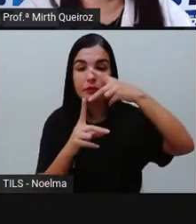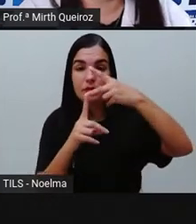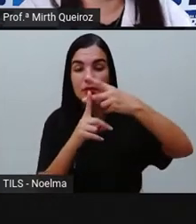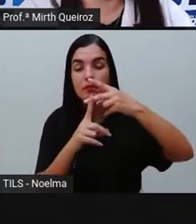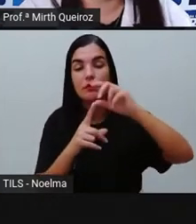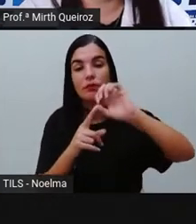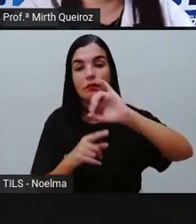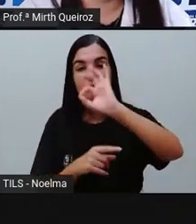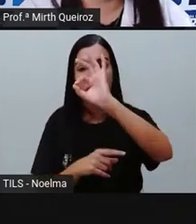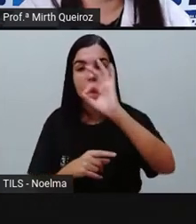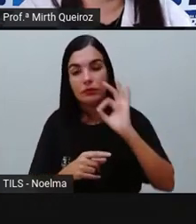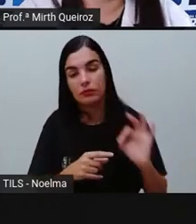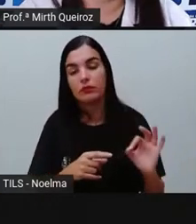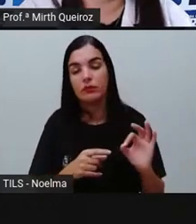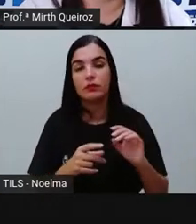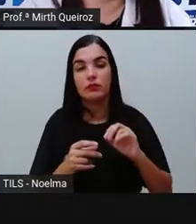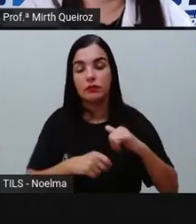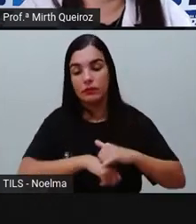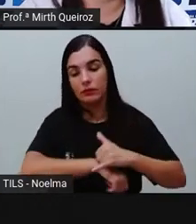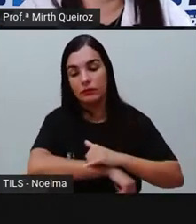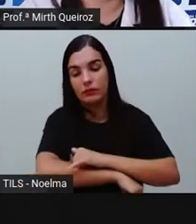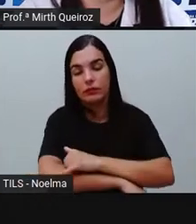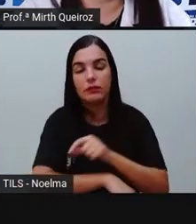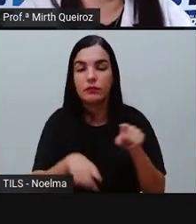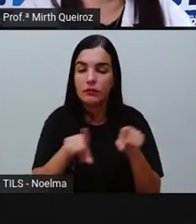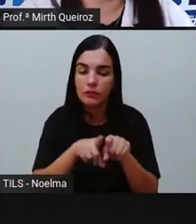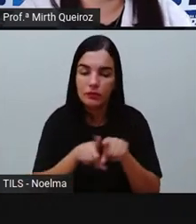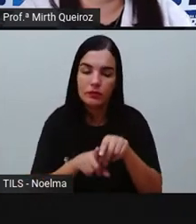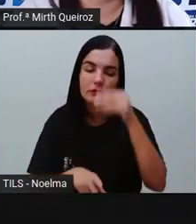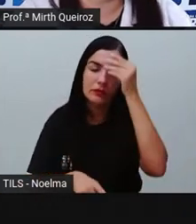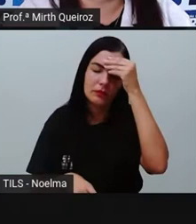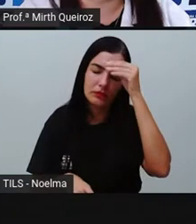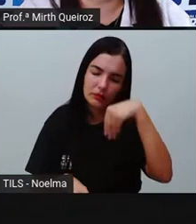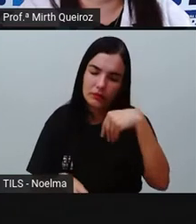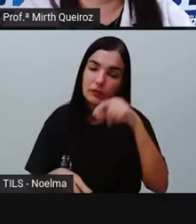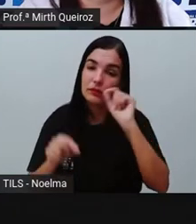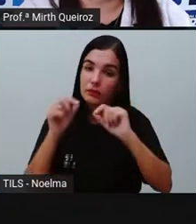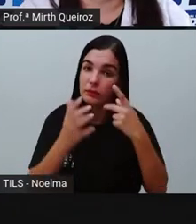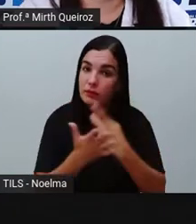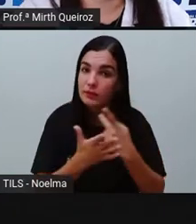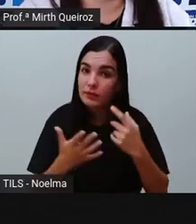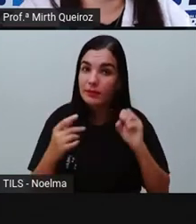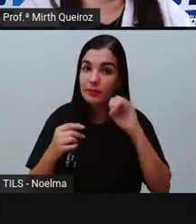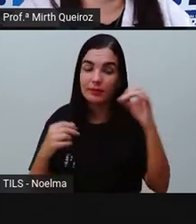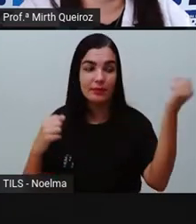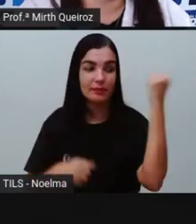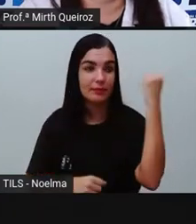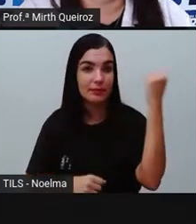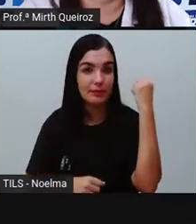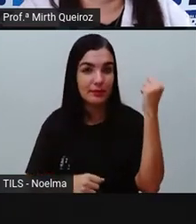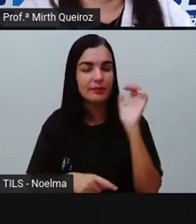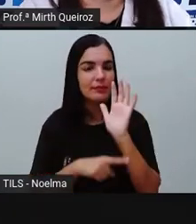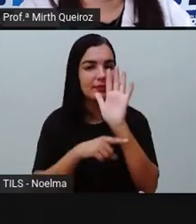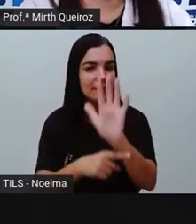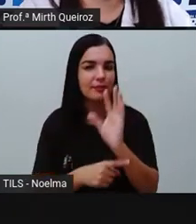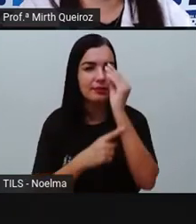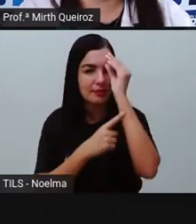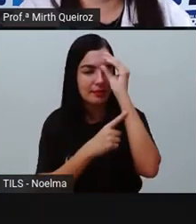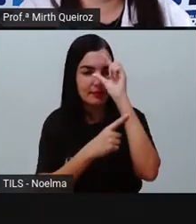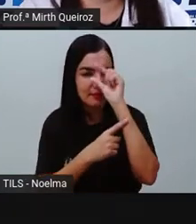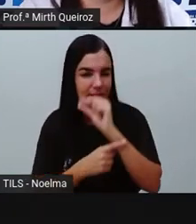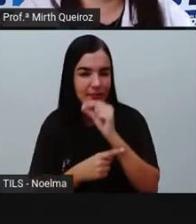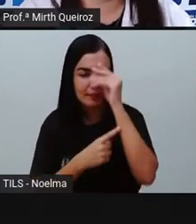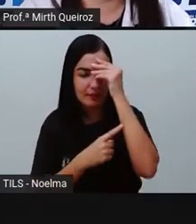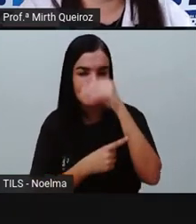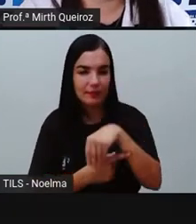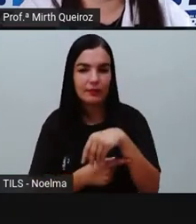disso, também tem a depressão. A atividade física, ela também vai ajudar aí a minimizar os casos de depressão. Minimiza